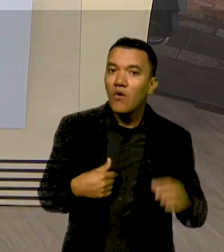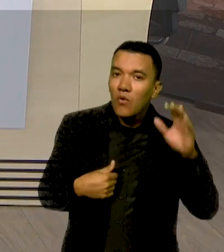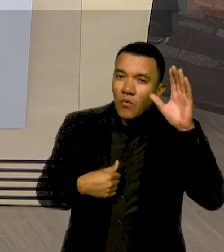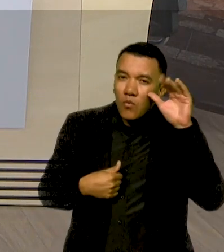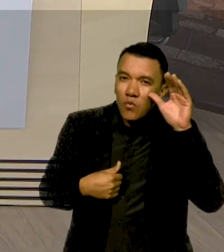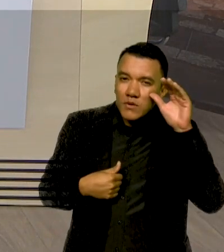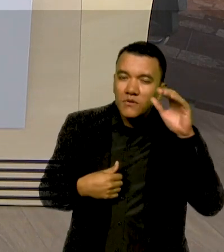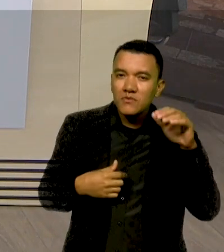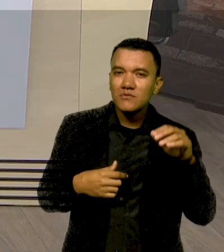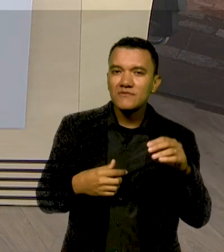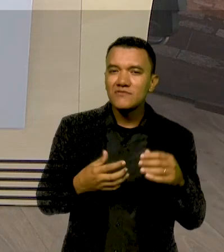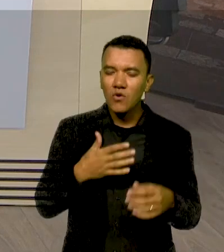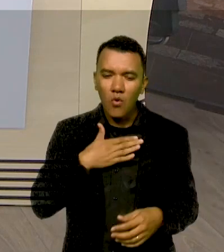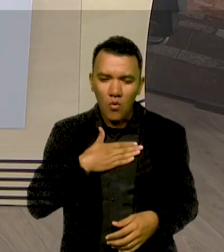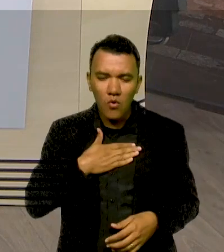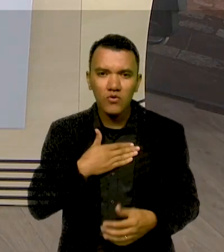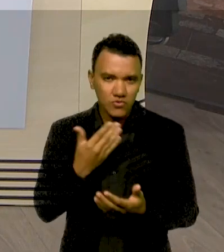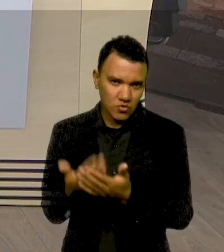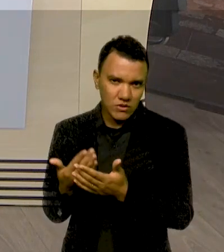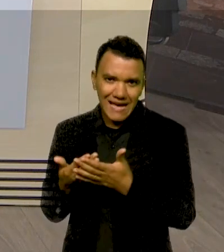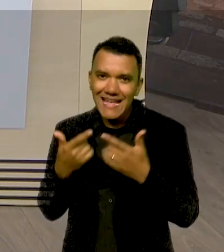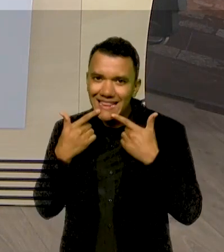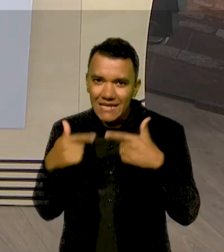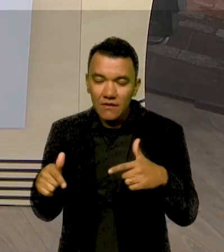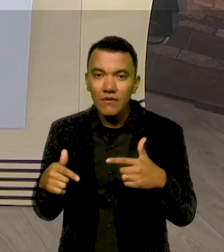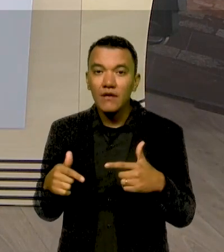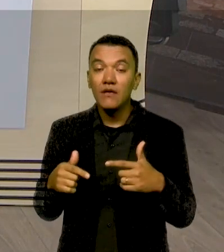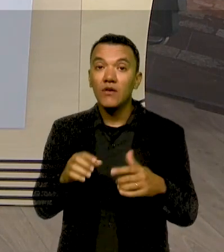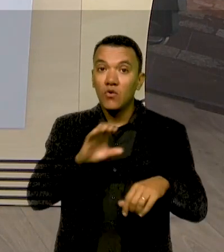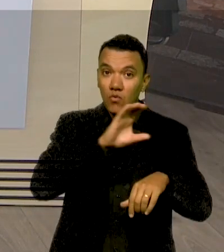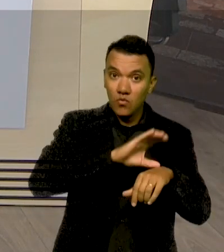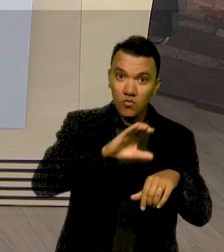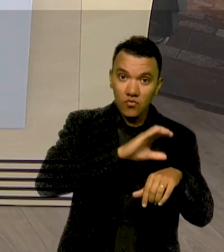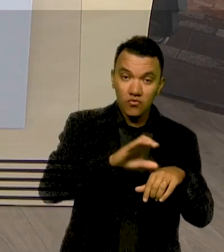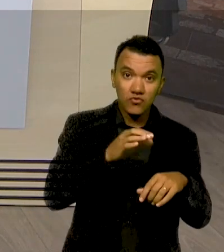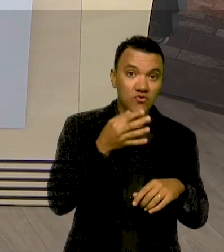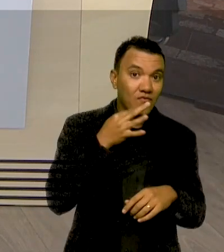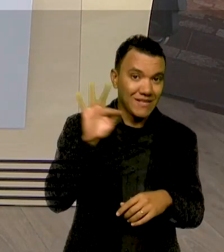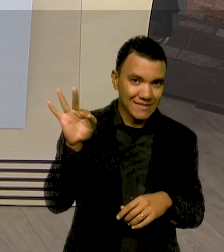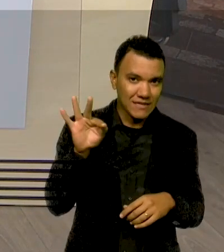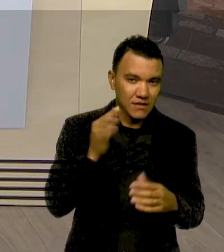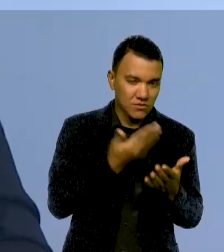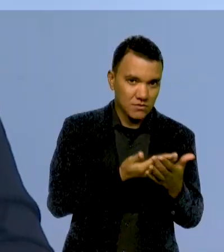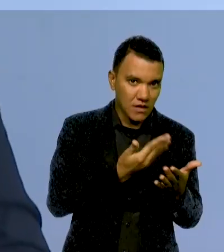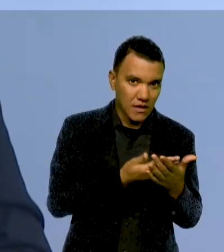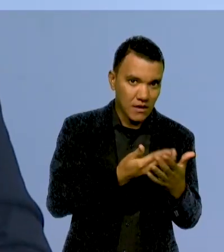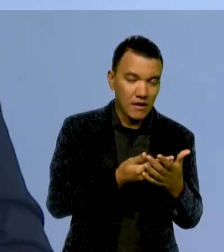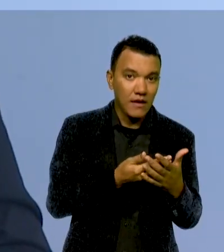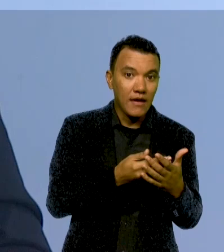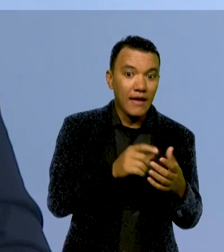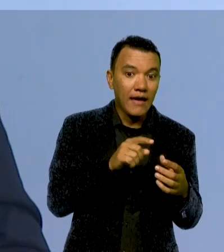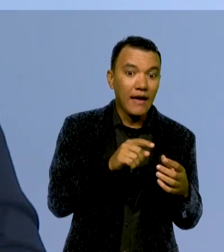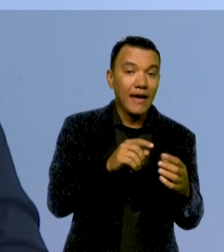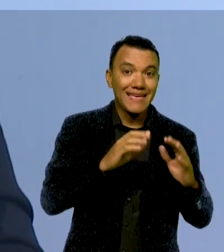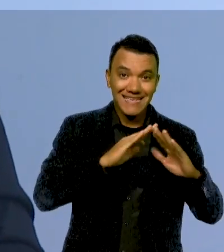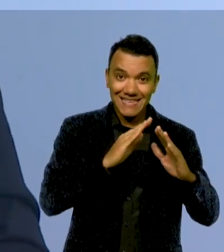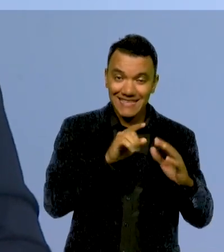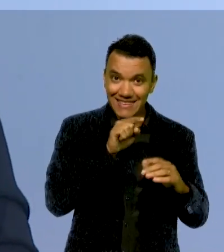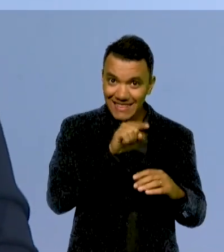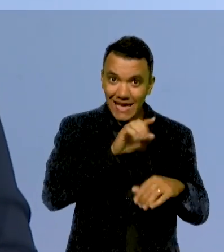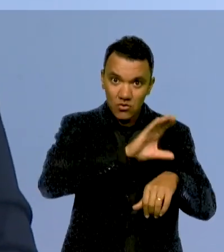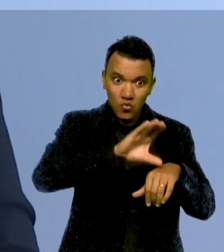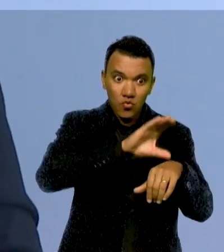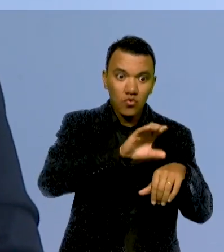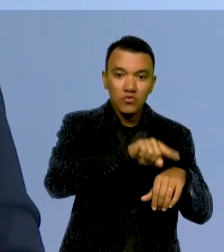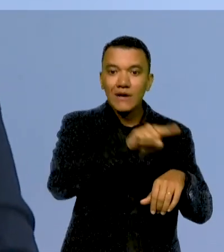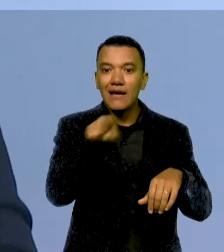estudar idiomas. E aí eu fiz curso de francês um tempo, e onde eu fazia curso de francês, abri uma turma de Libras. E aí um dia,